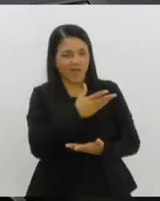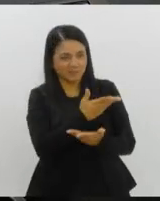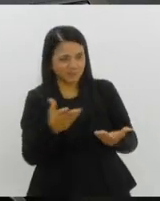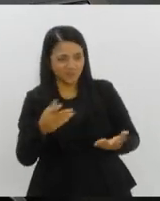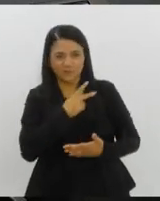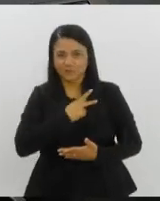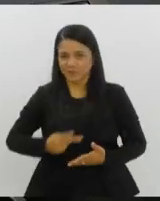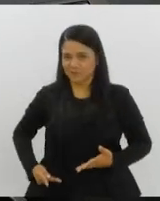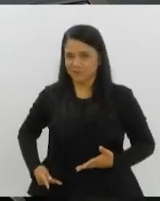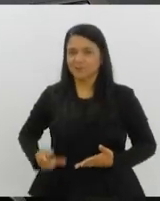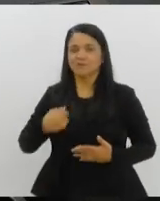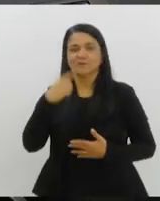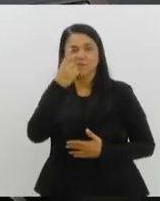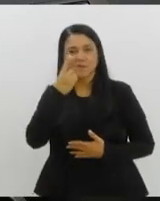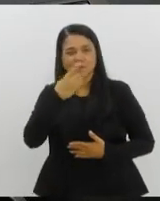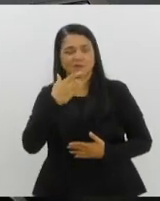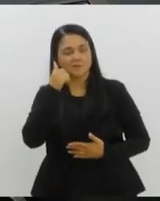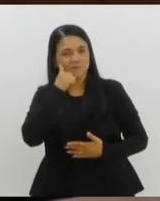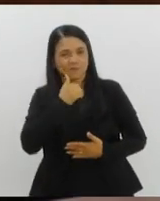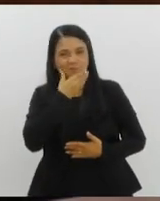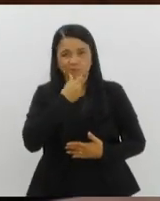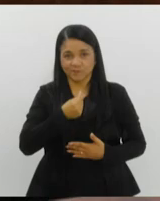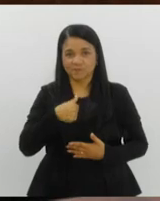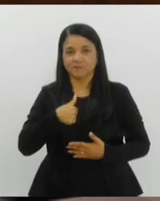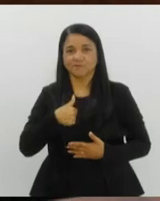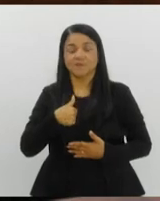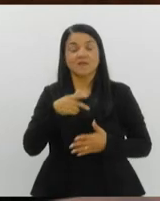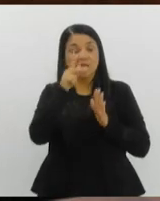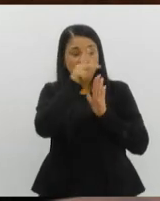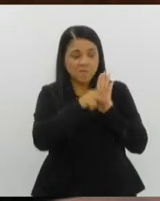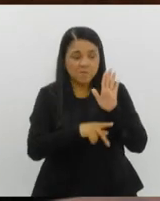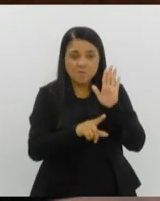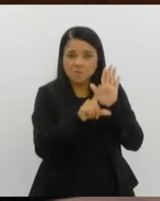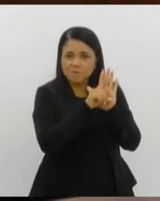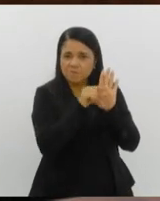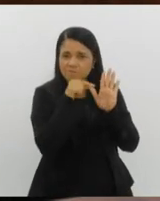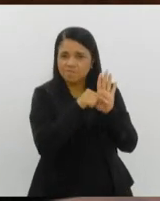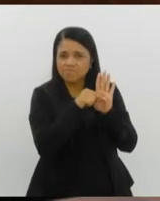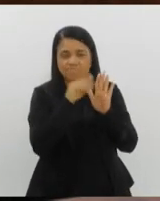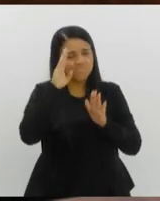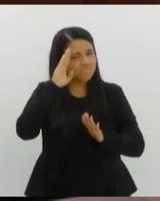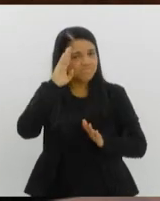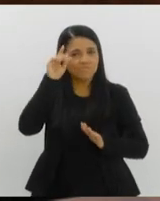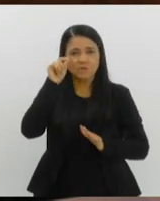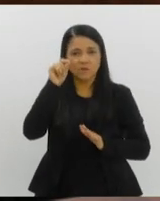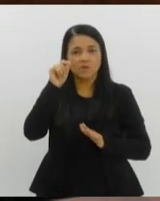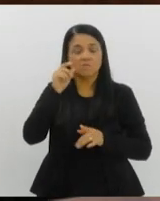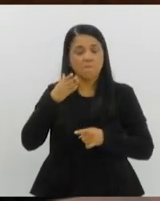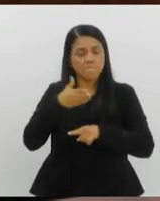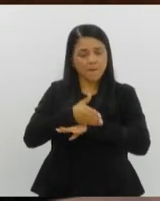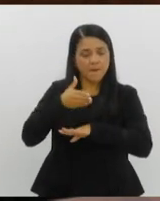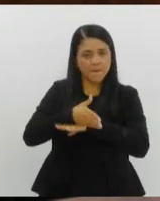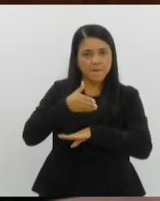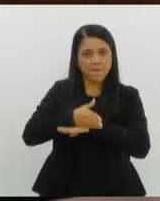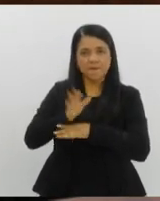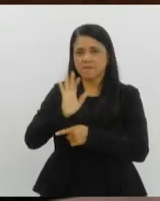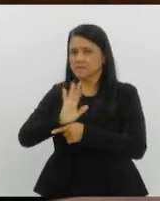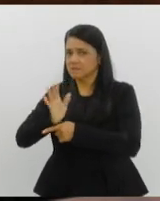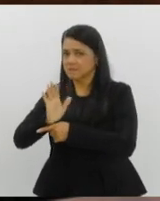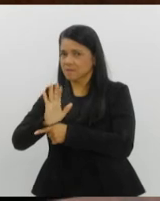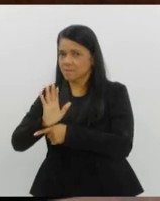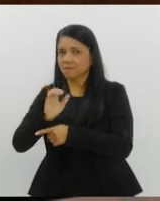amigos e amigas deputados. Esse projeto é essencial para aumentar a presença do cinema do nosso